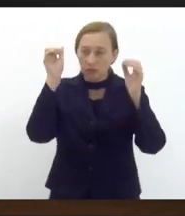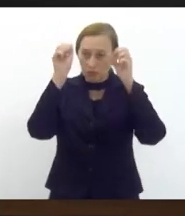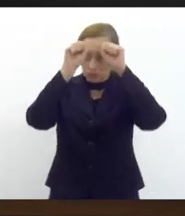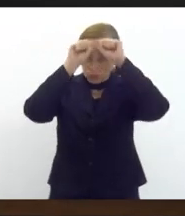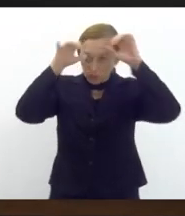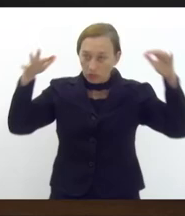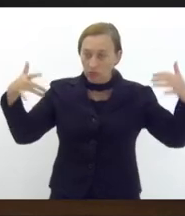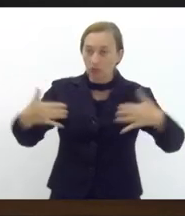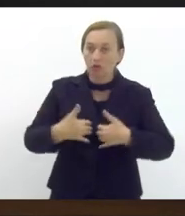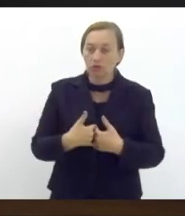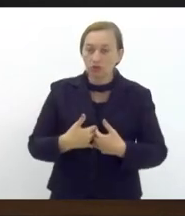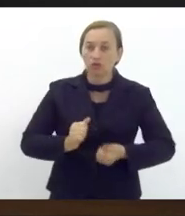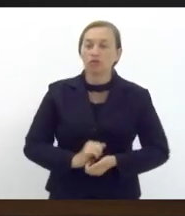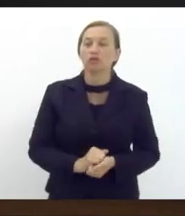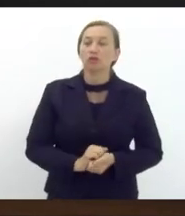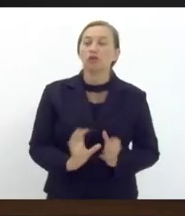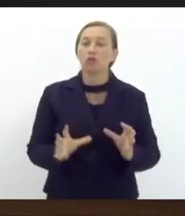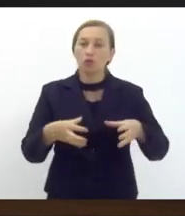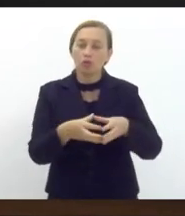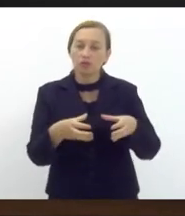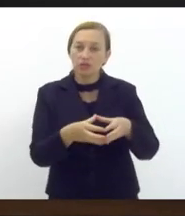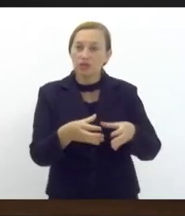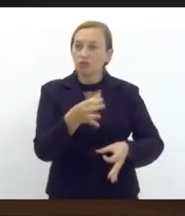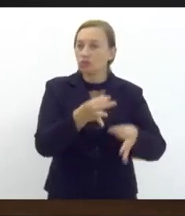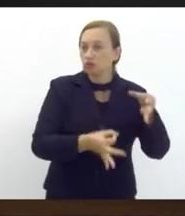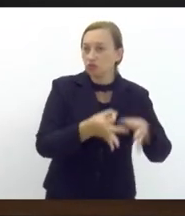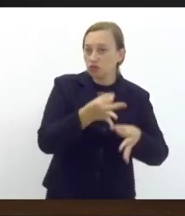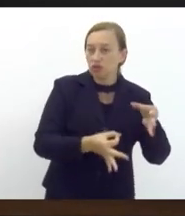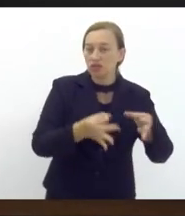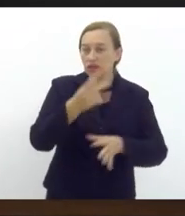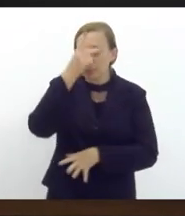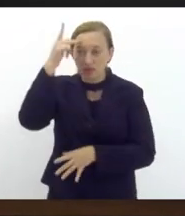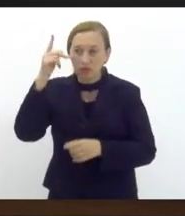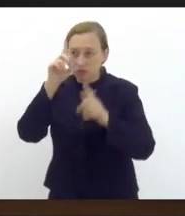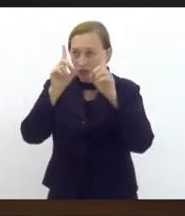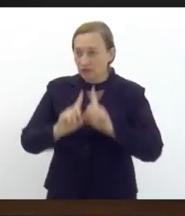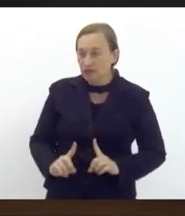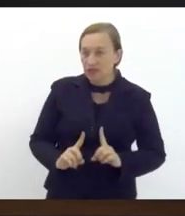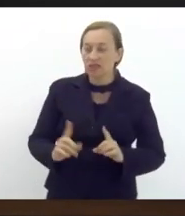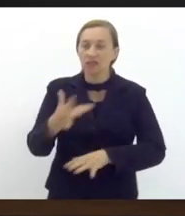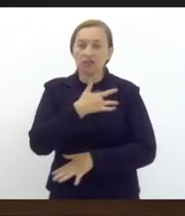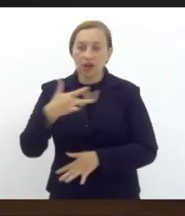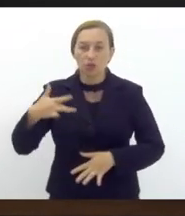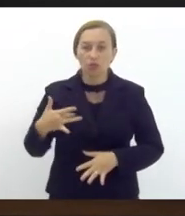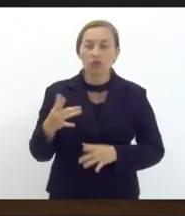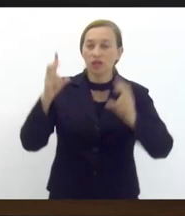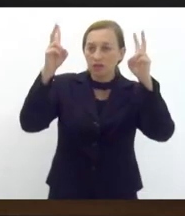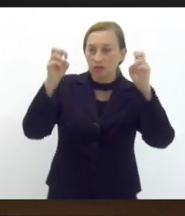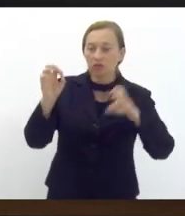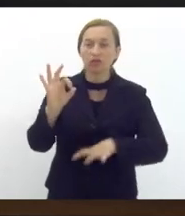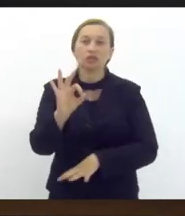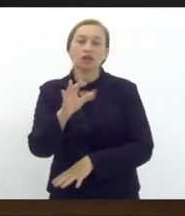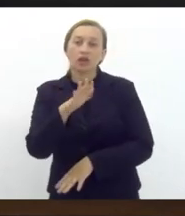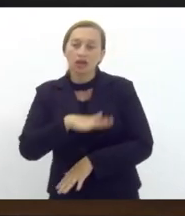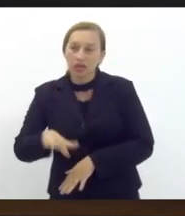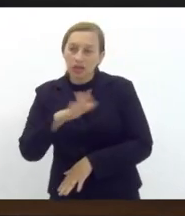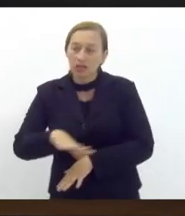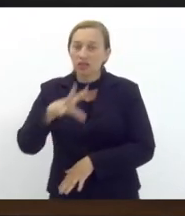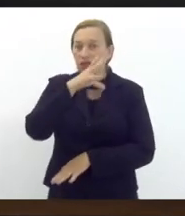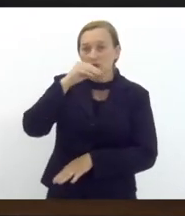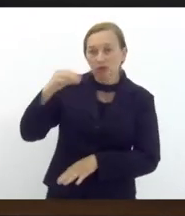pendentes Paris das comissões de construção Justiça da pessoa com deficiência saúde assunto da Criança e do Adolescente do Idoso